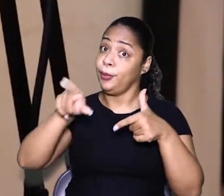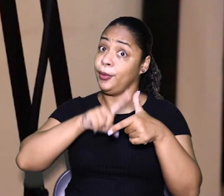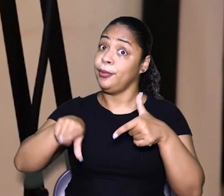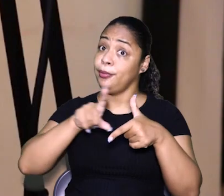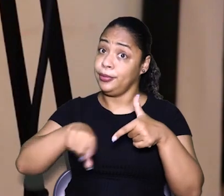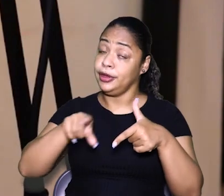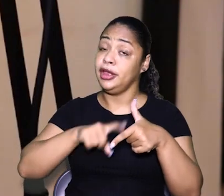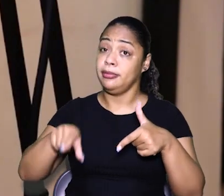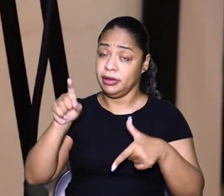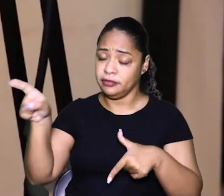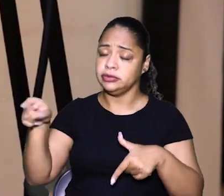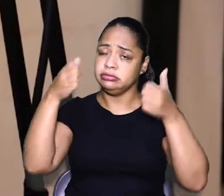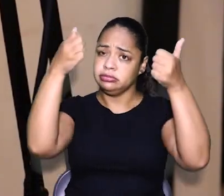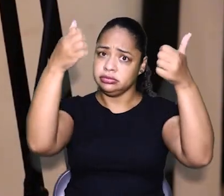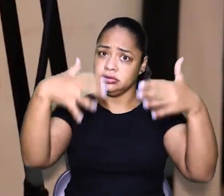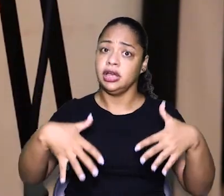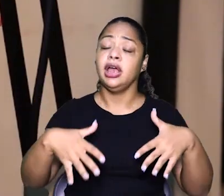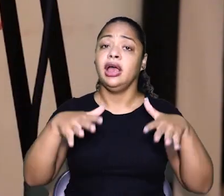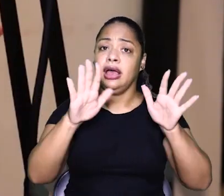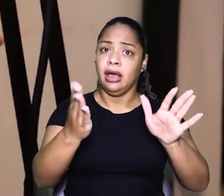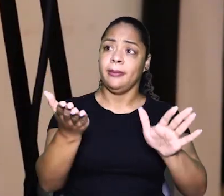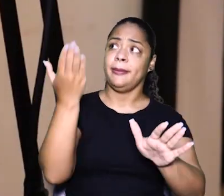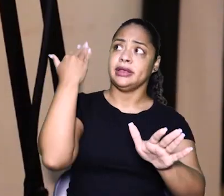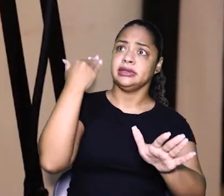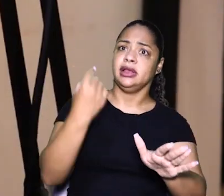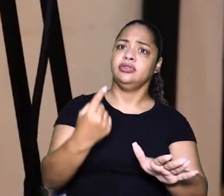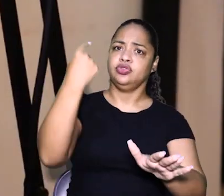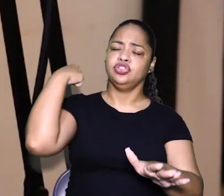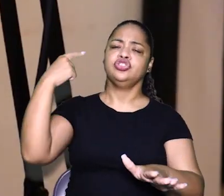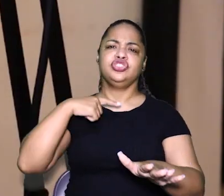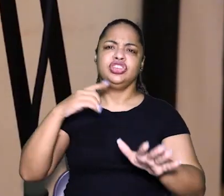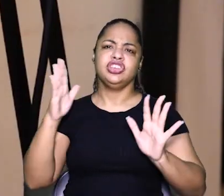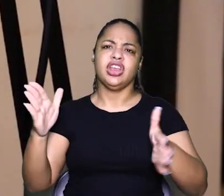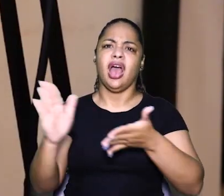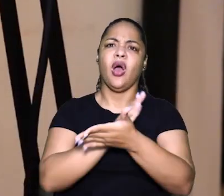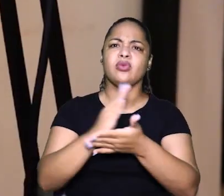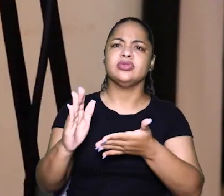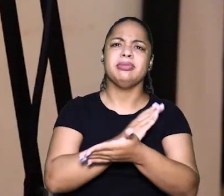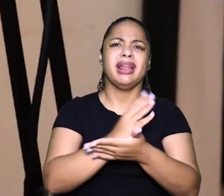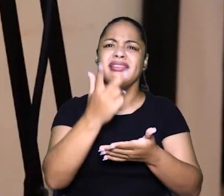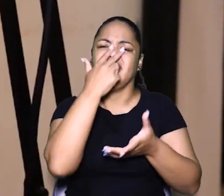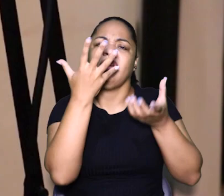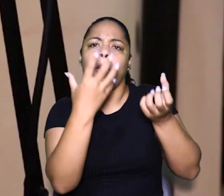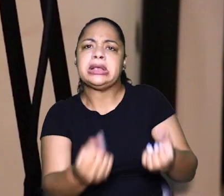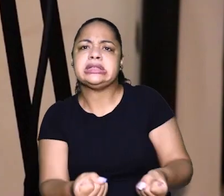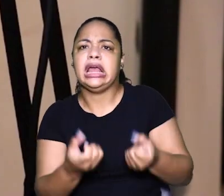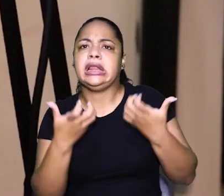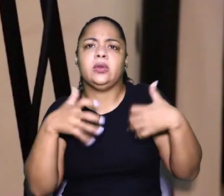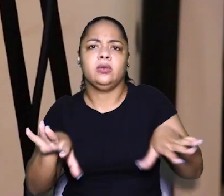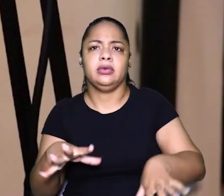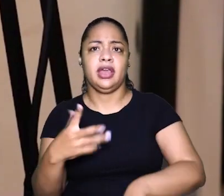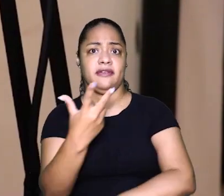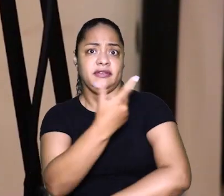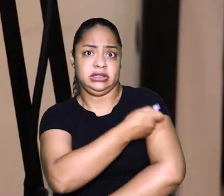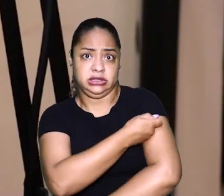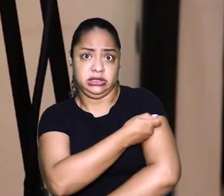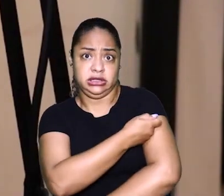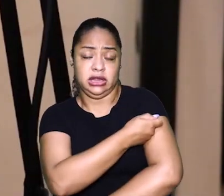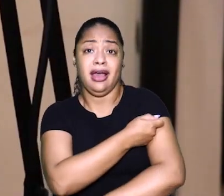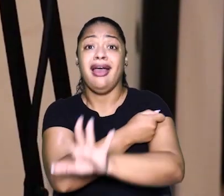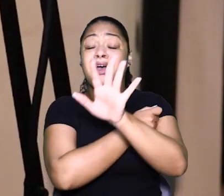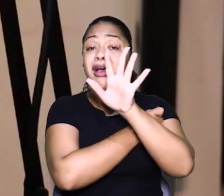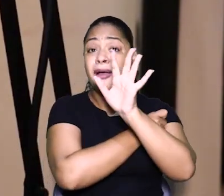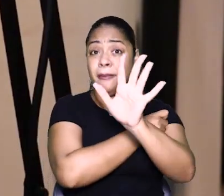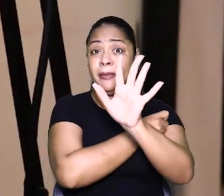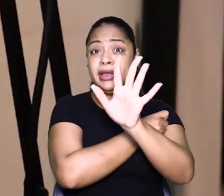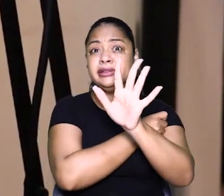no Brasil. Como você falou, nós já tínhamos um movimento antivacina, mas ele era muito pequeno no Brasil. A nossa